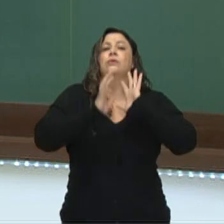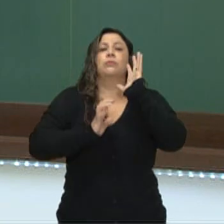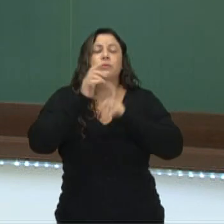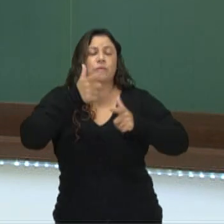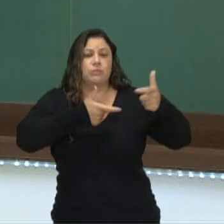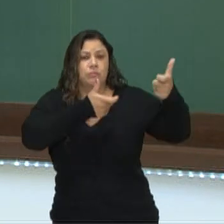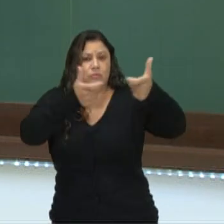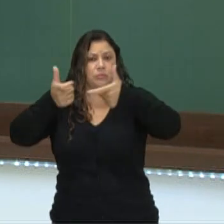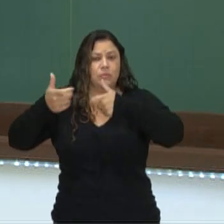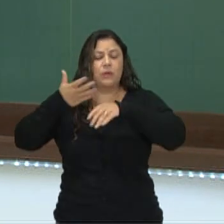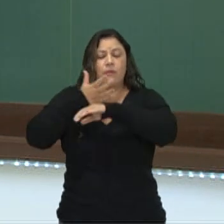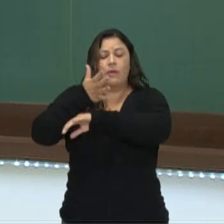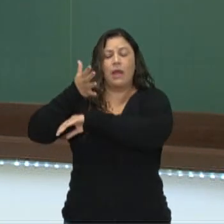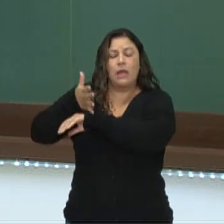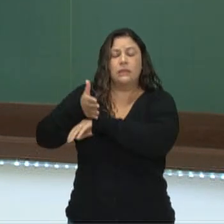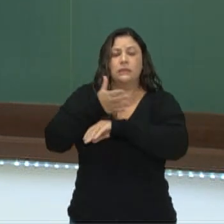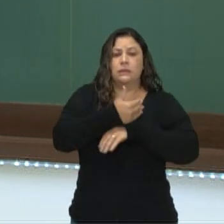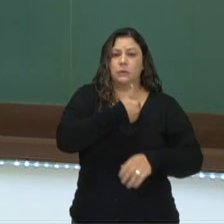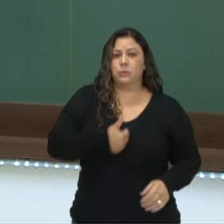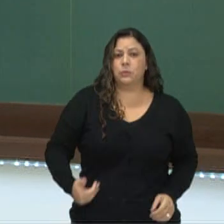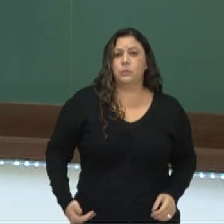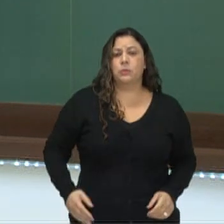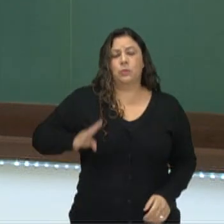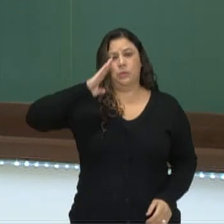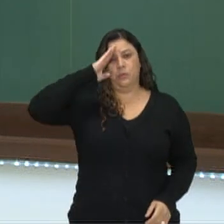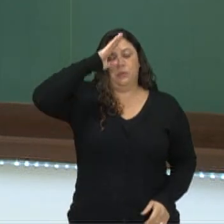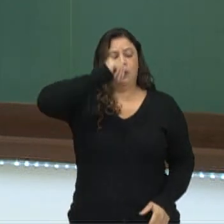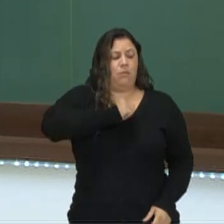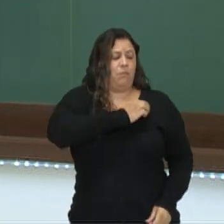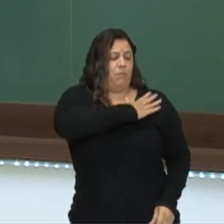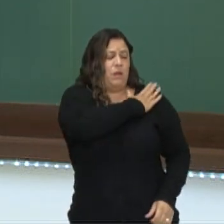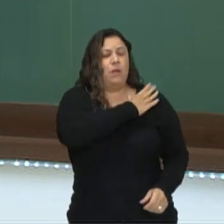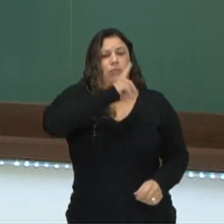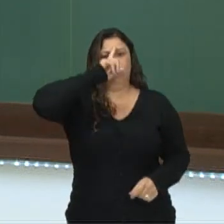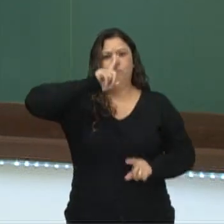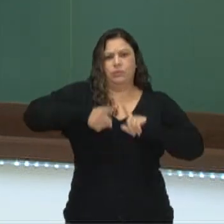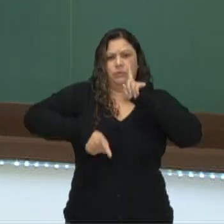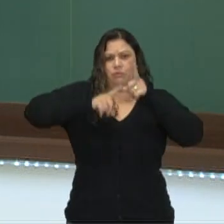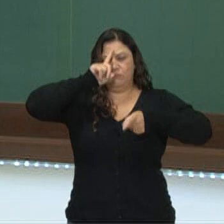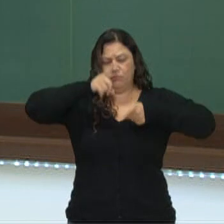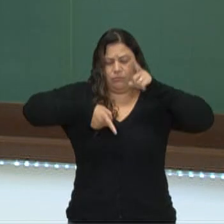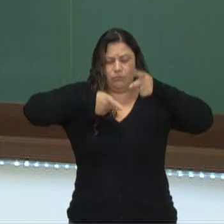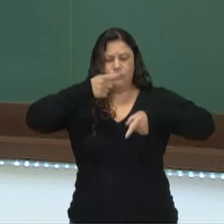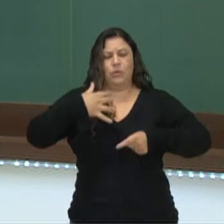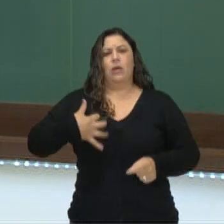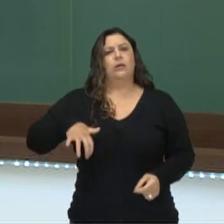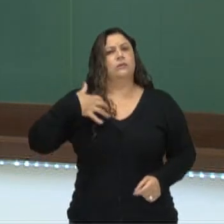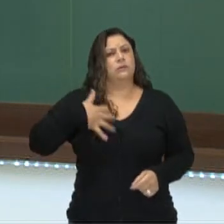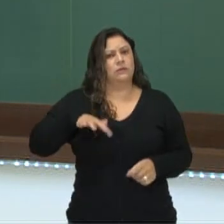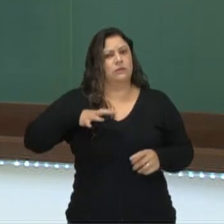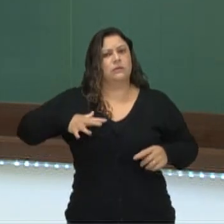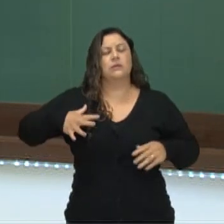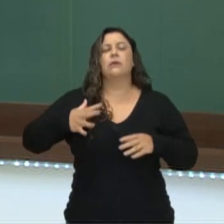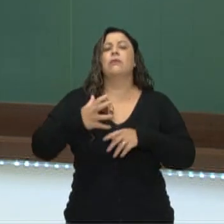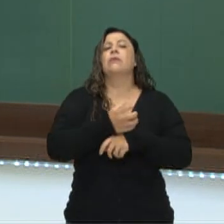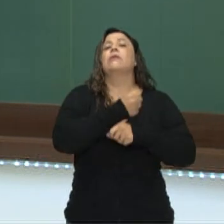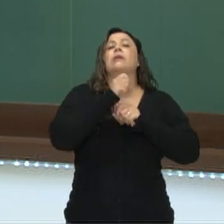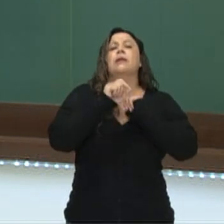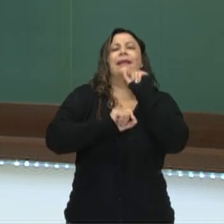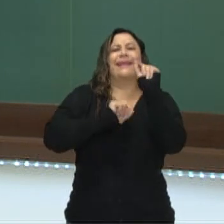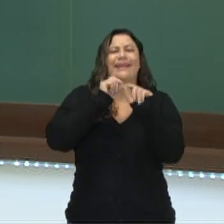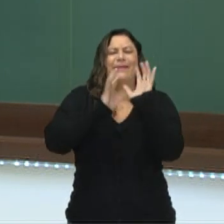invasão do governo ditatorial militar argentino. Os argentinos quiseram se apropriar e aí brigaram